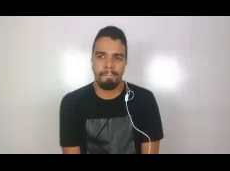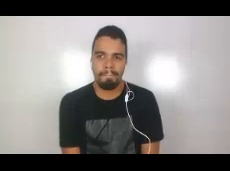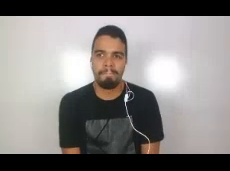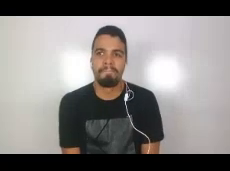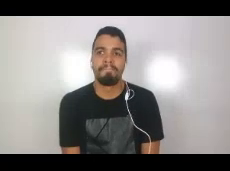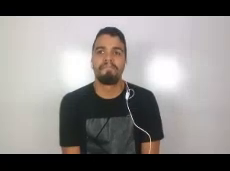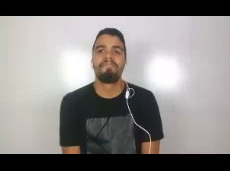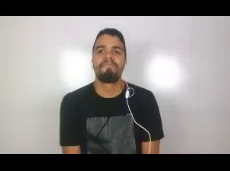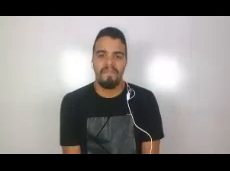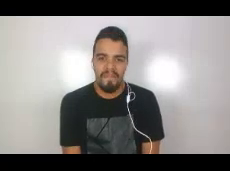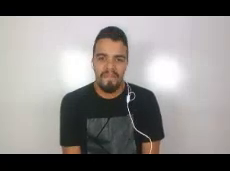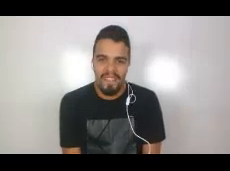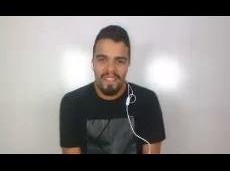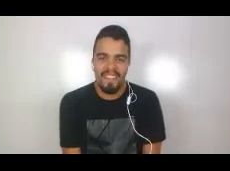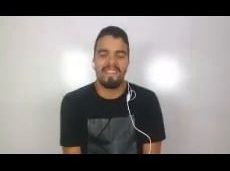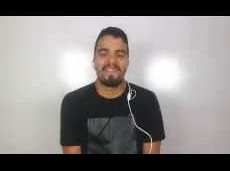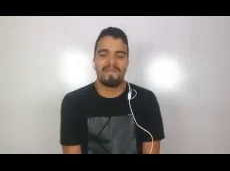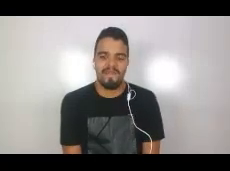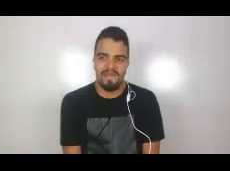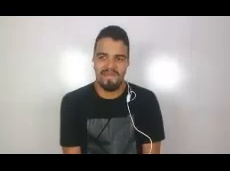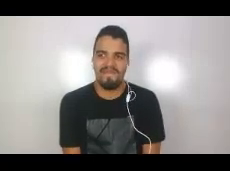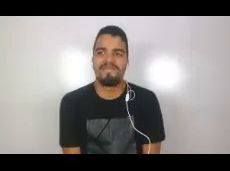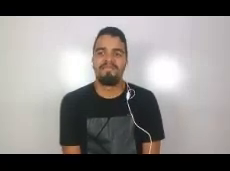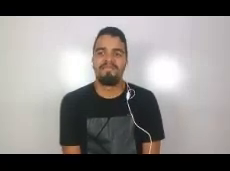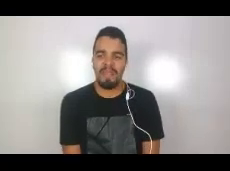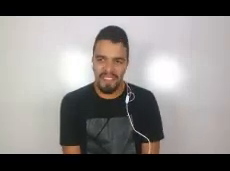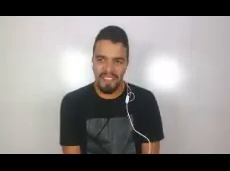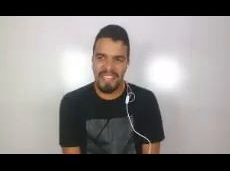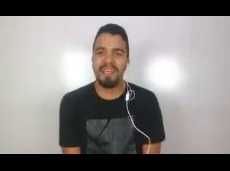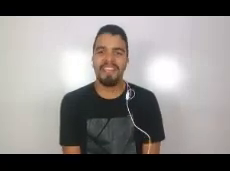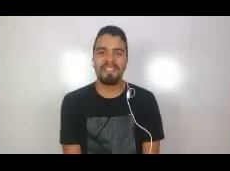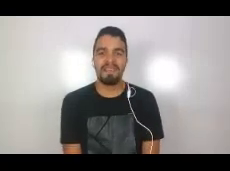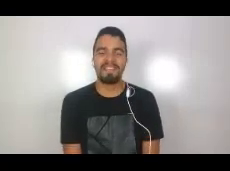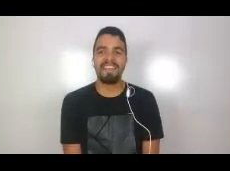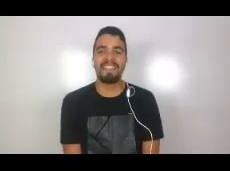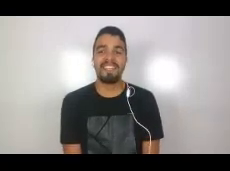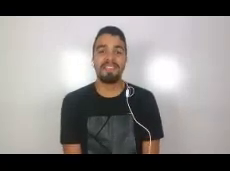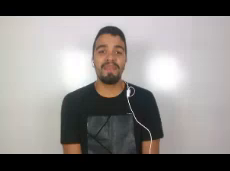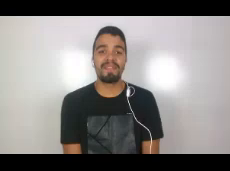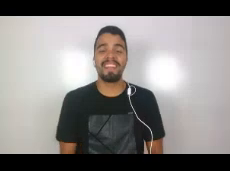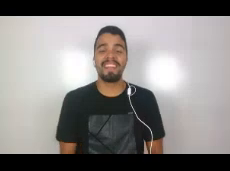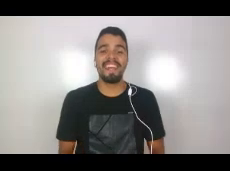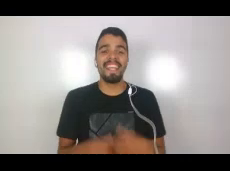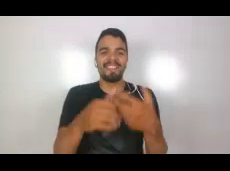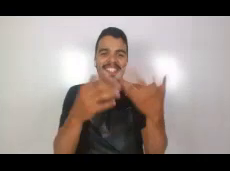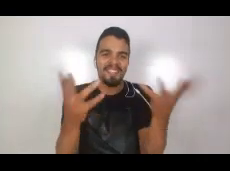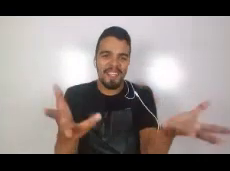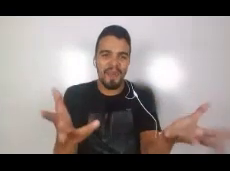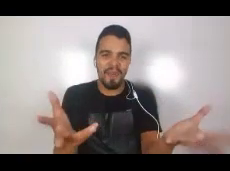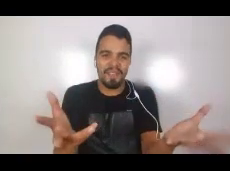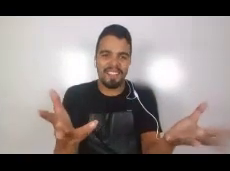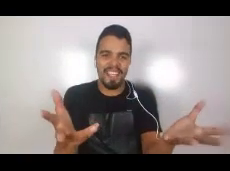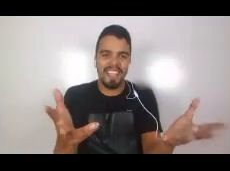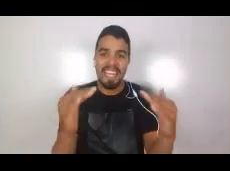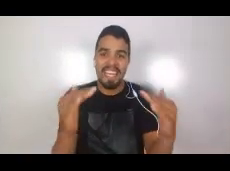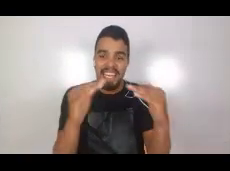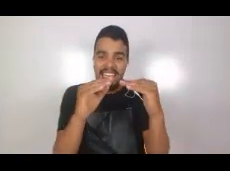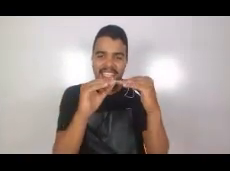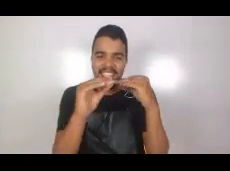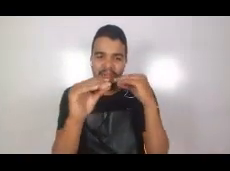representa a casa. Então, dois telhados, né? Perfeitamente, perfeitamente, é isso mesmo. Então, esses são os sinais icônicos,